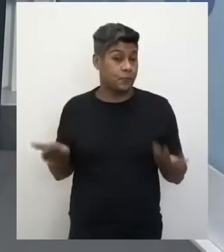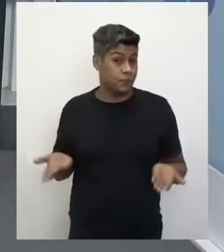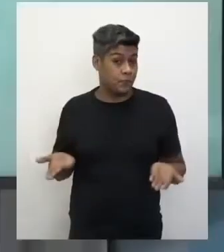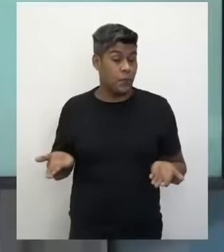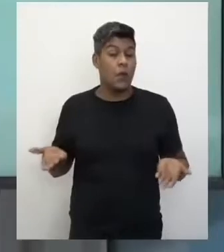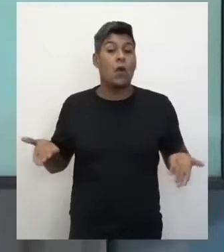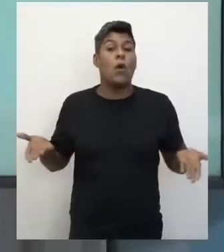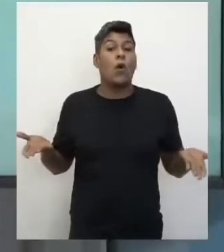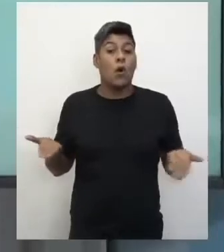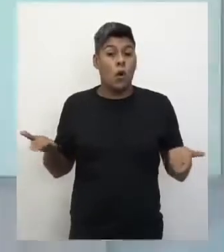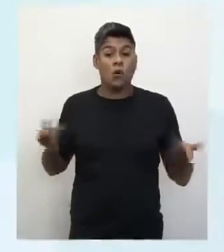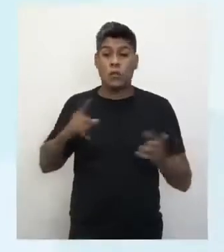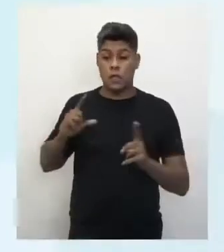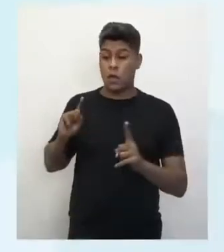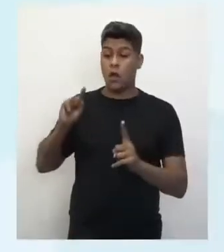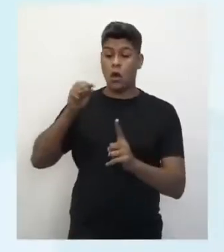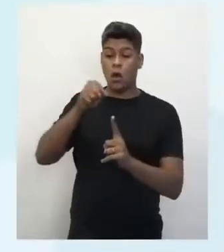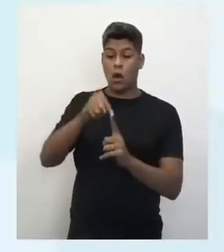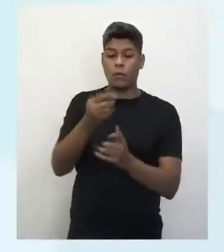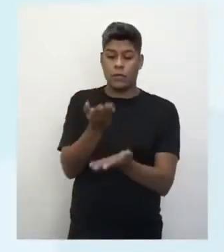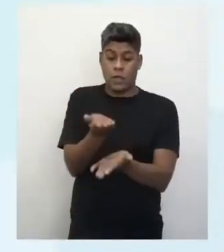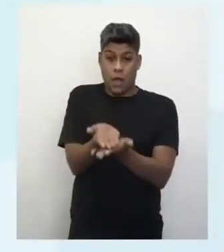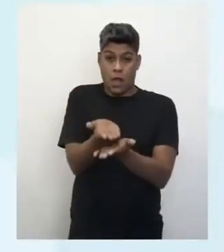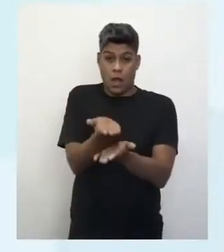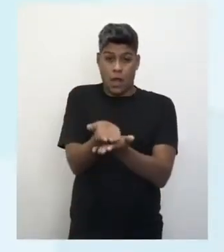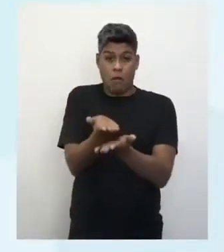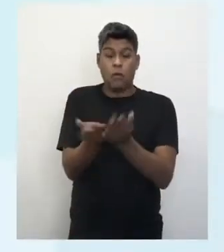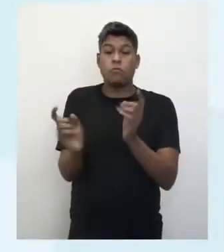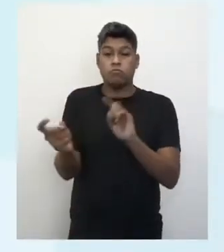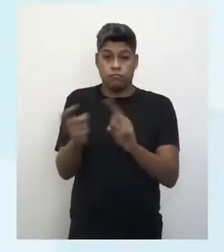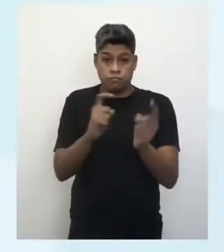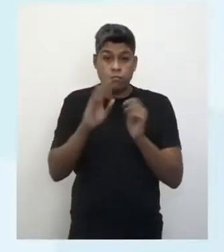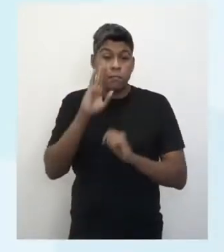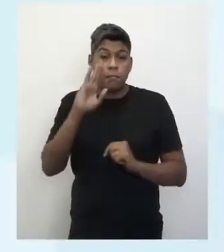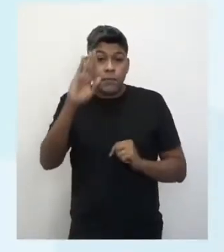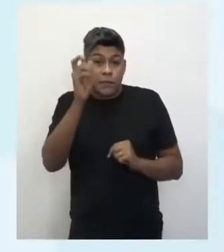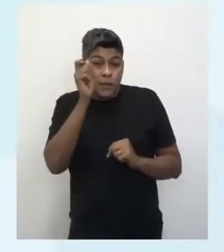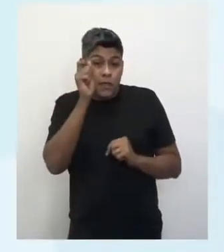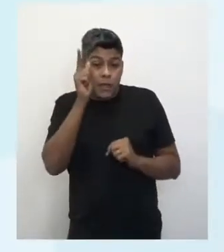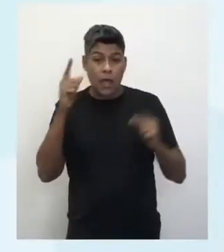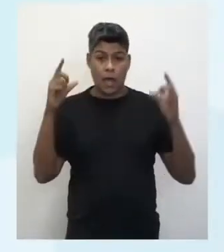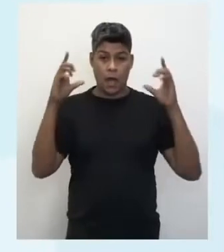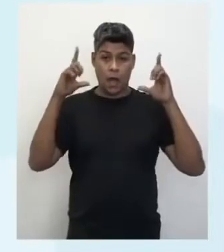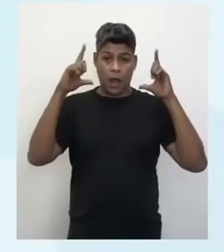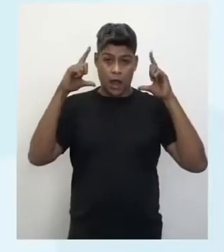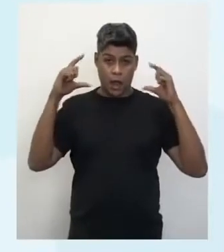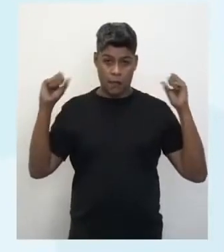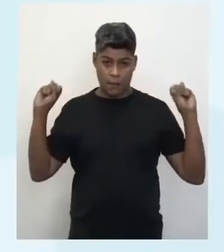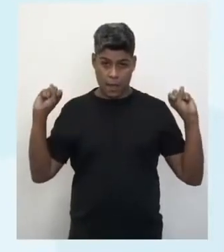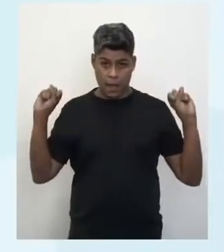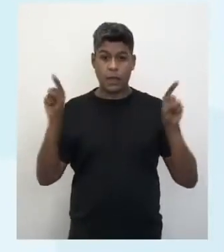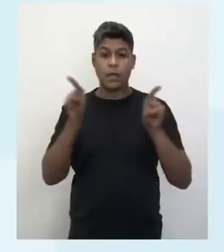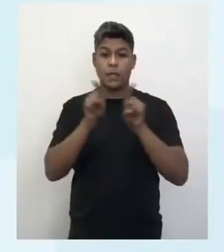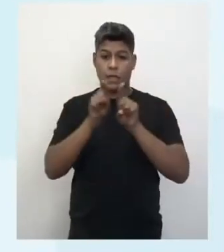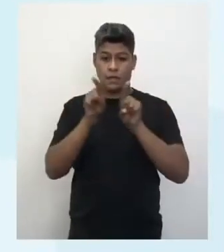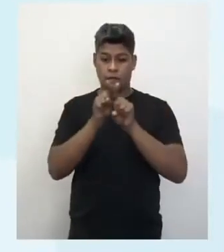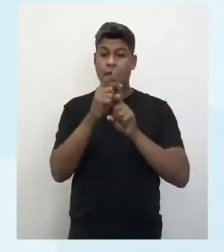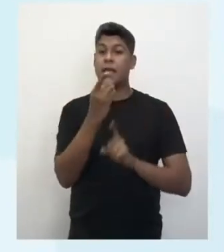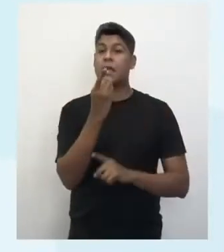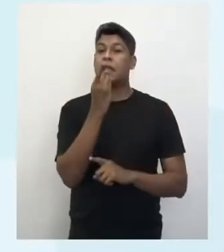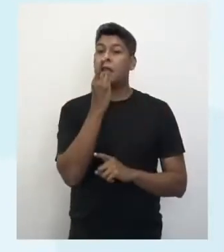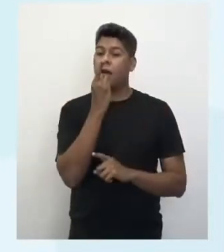Então hoje, ó, temos um objetivo aí bem tranquilo, tá aí, ó, discutir as principais ideias de Lamarck e discutir as principais ideias de Charles